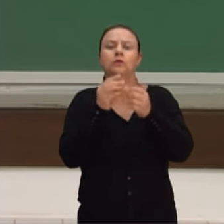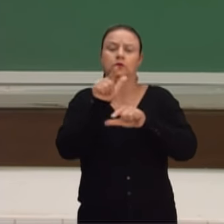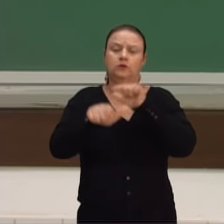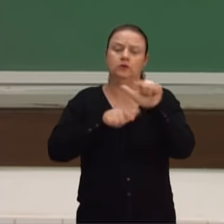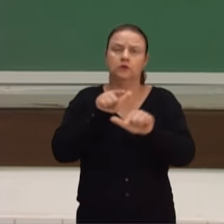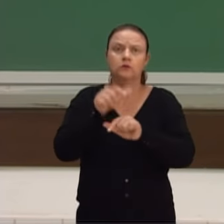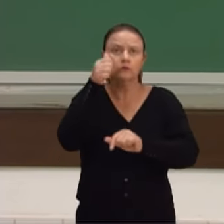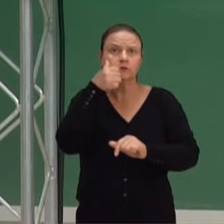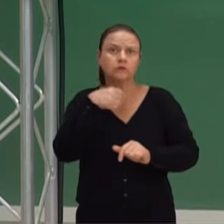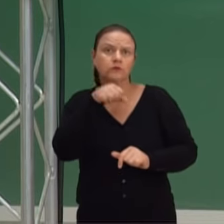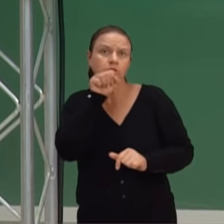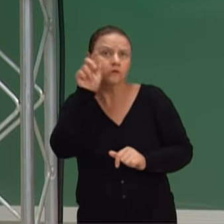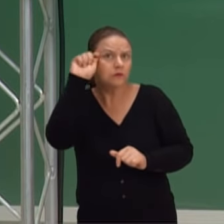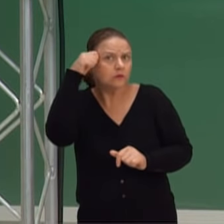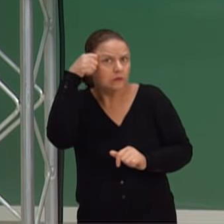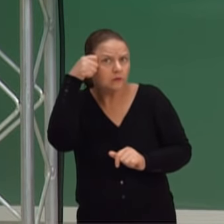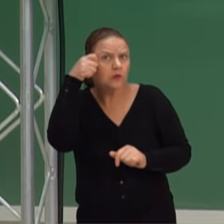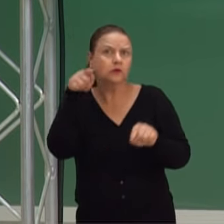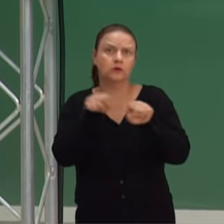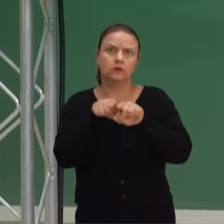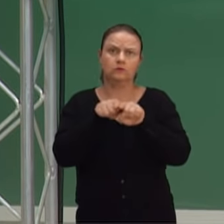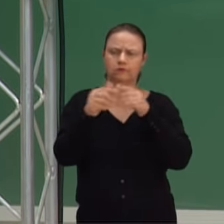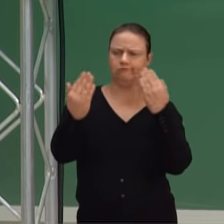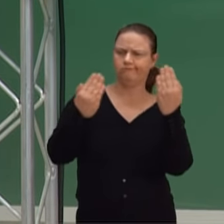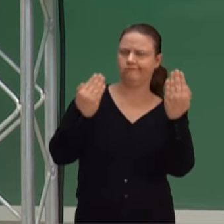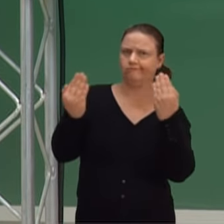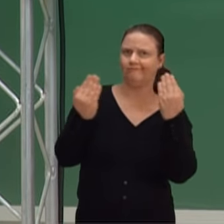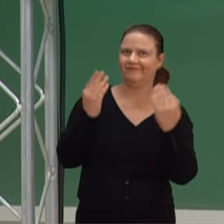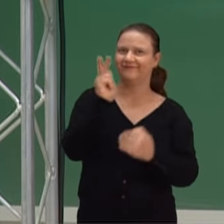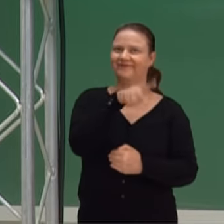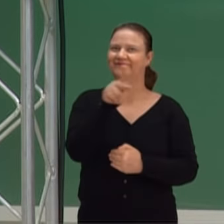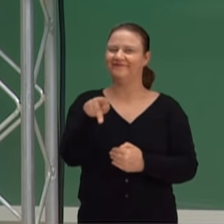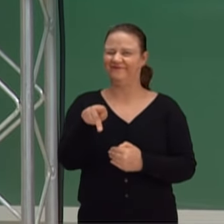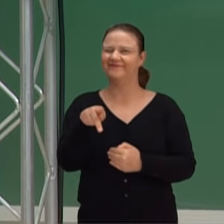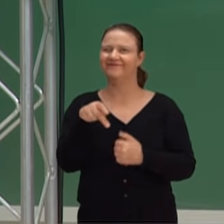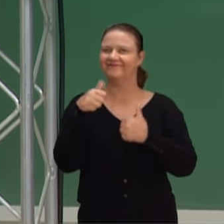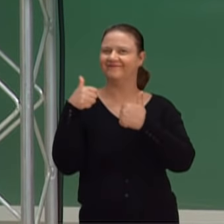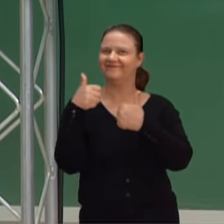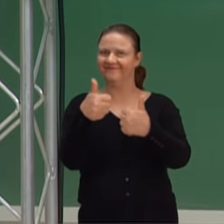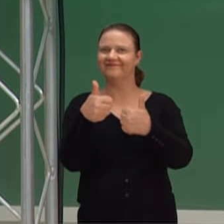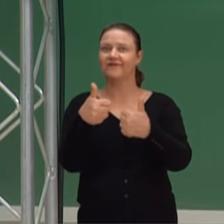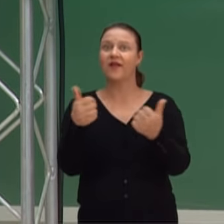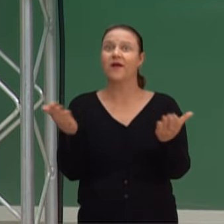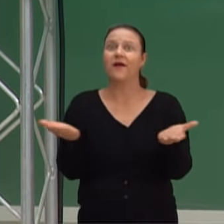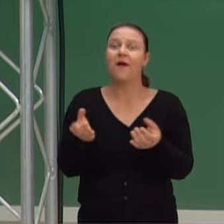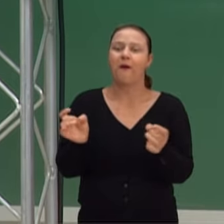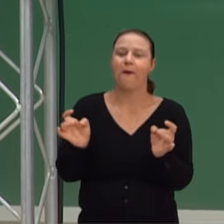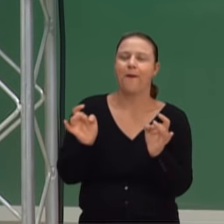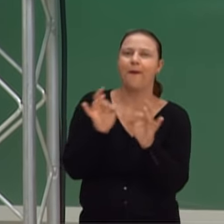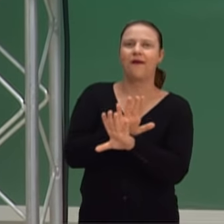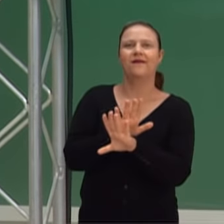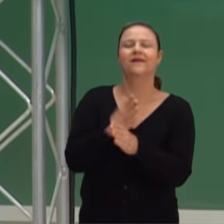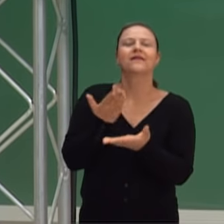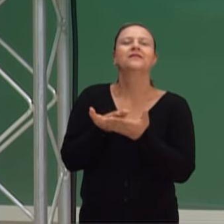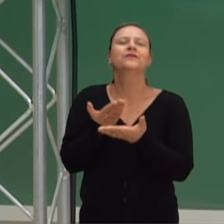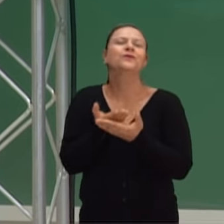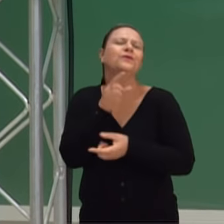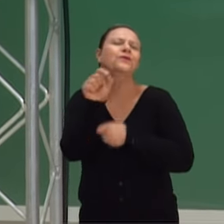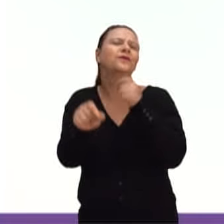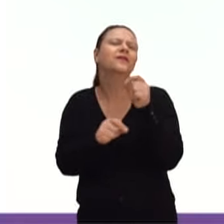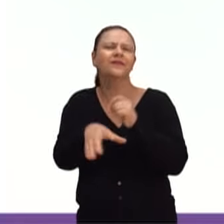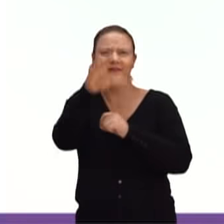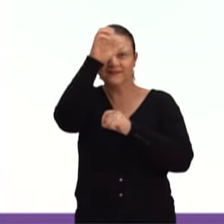um comparativo junto com o seu professor. Ok? Então, ó, para a gente fechar a aula de hoje, o que você aprendeu nessa aula de